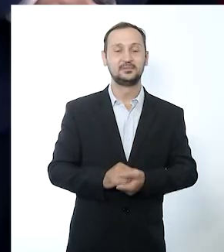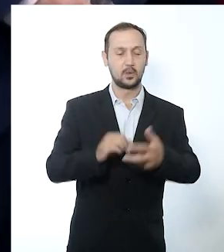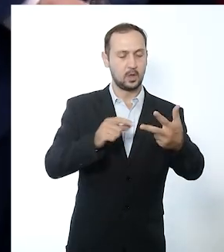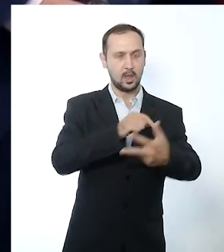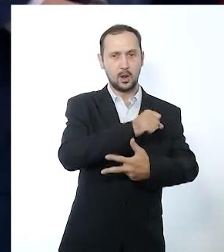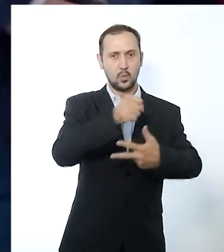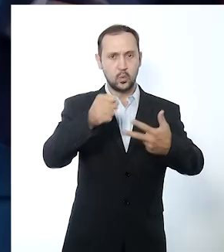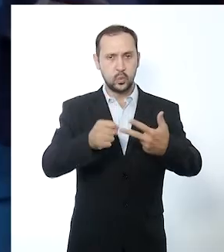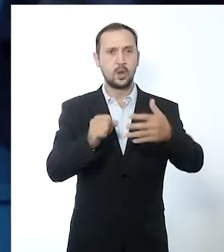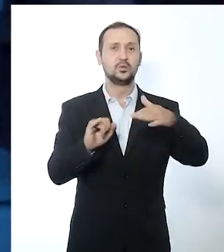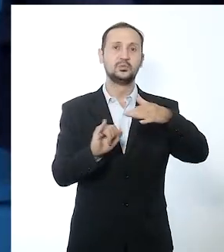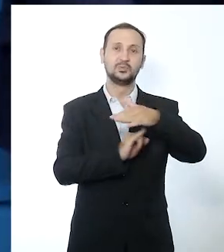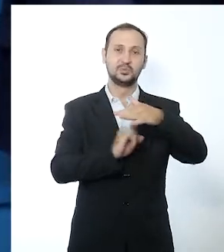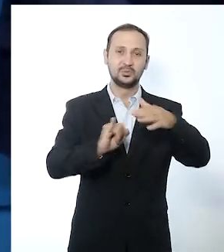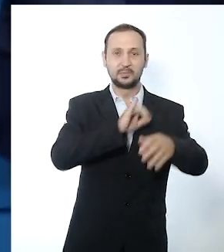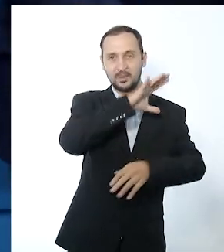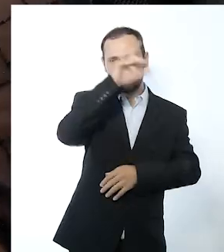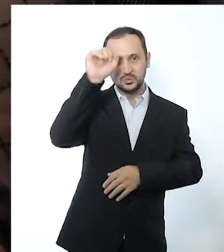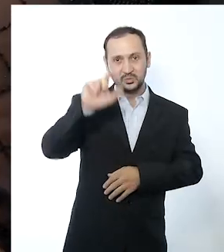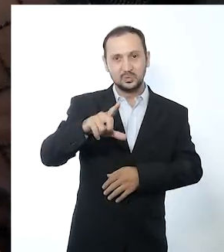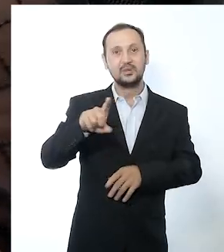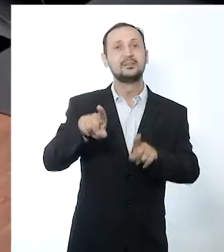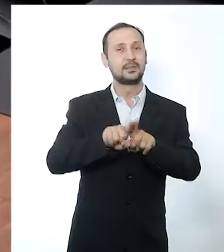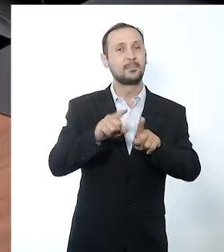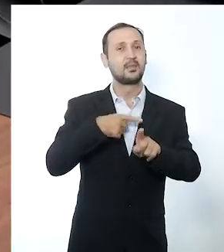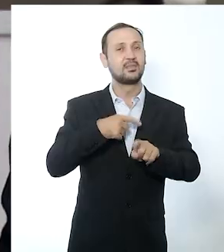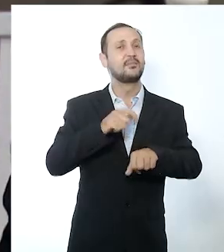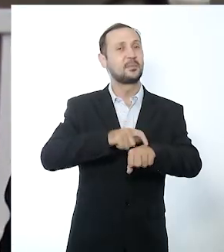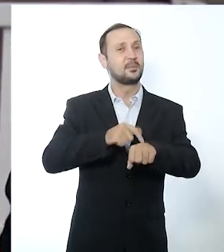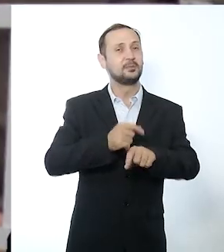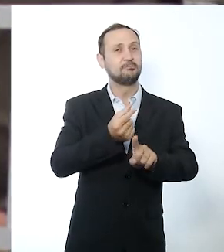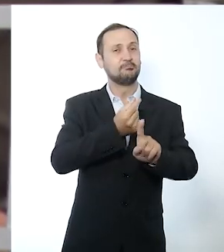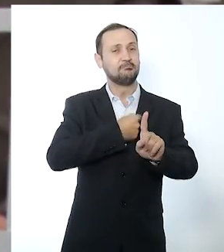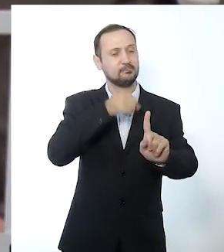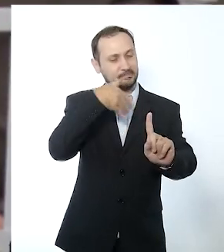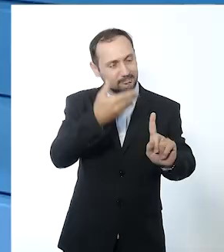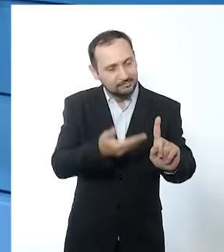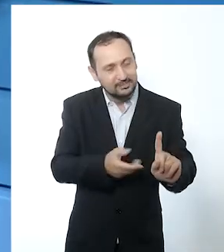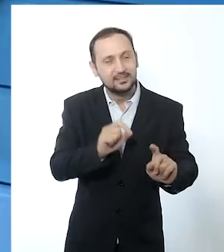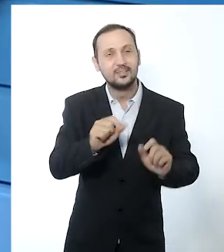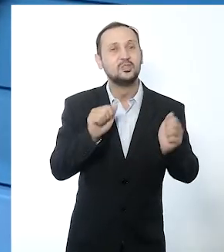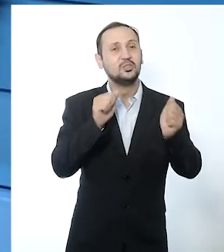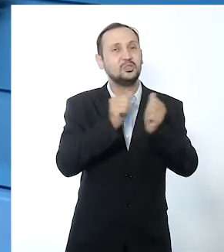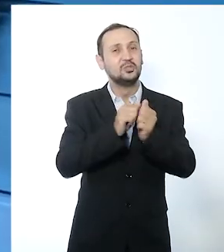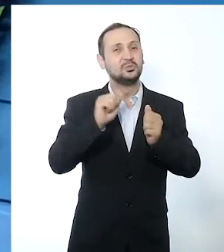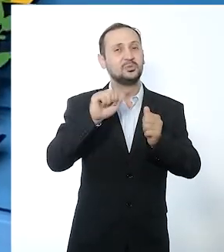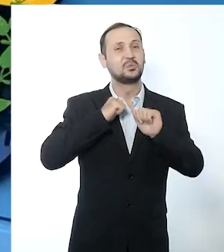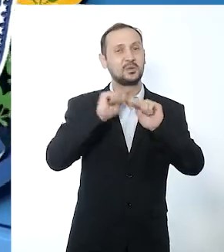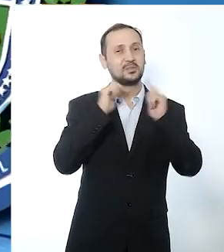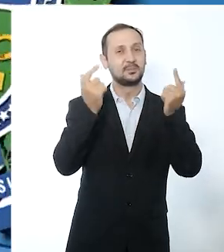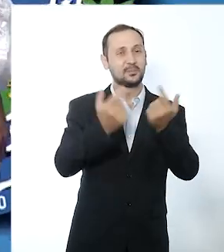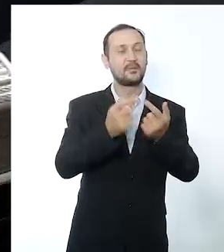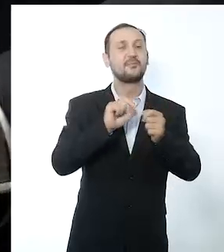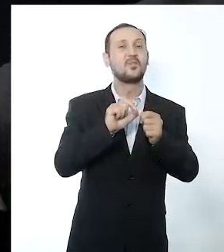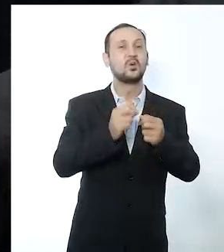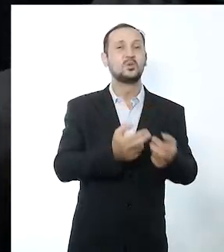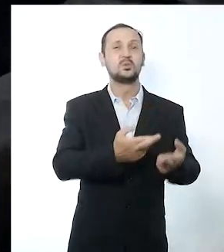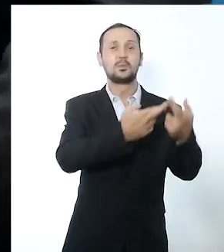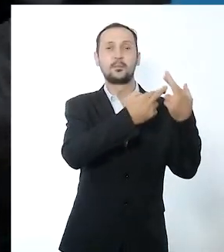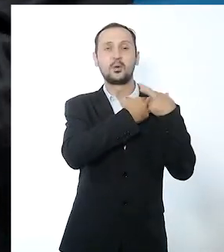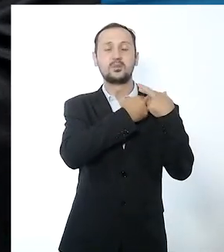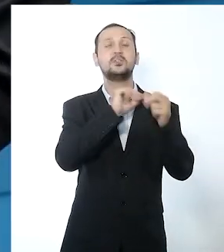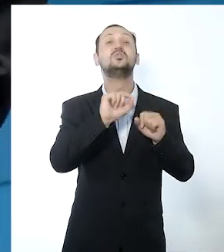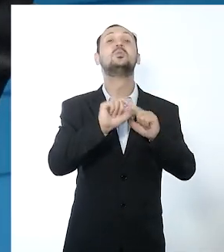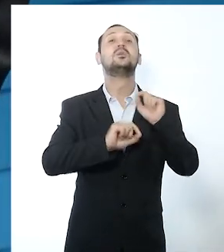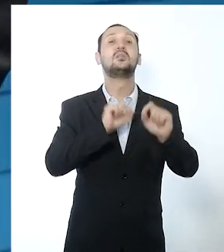Poderes e instituições de Mato Grosso do Sul também receberam suas homenagens. Junto com a Assembleia, foram os responsáveis